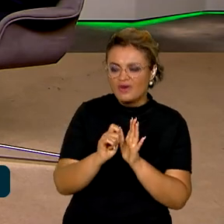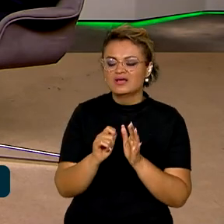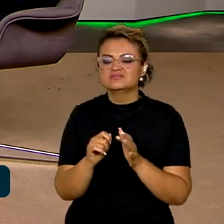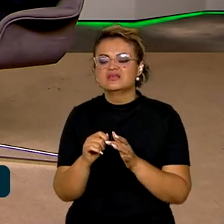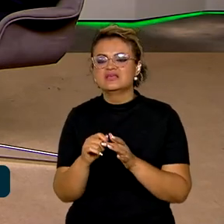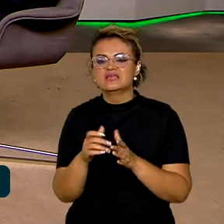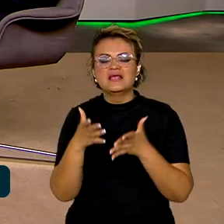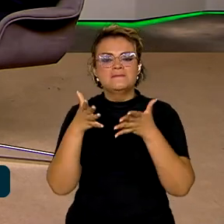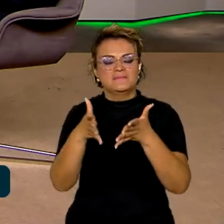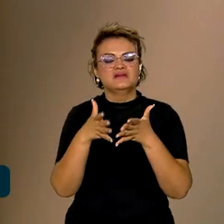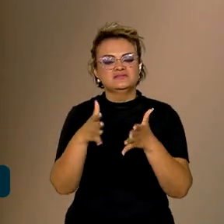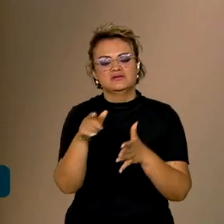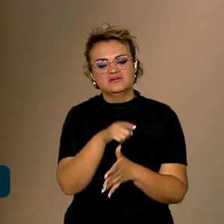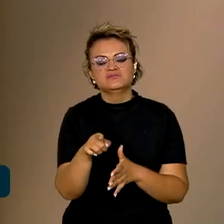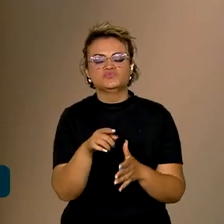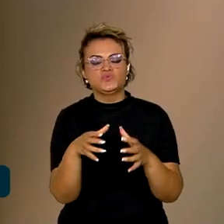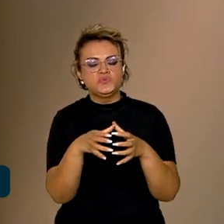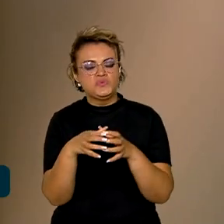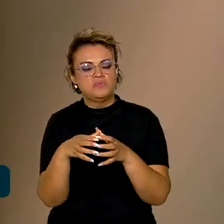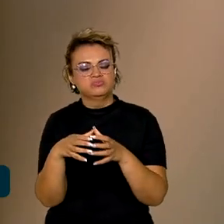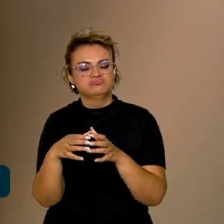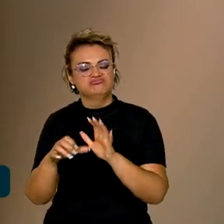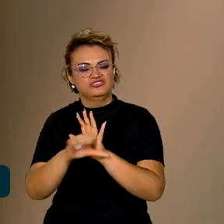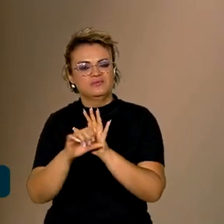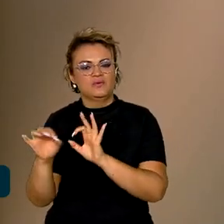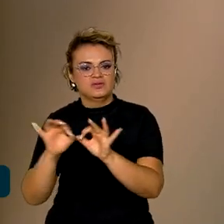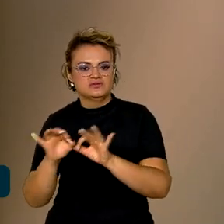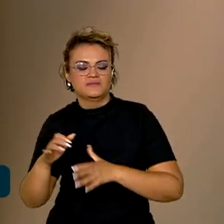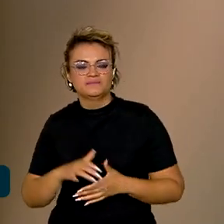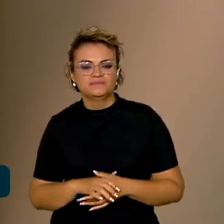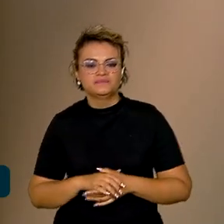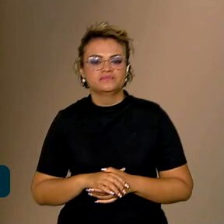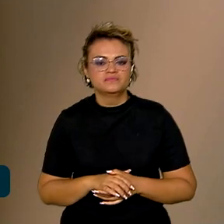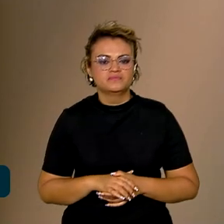prevenir o envolvimento mesmo com o crime organizado. Então, a gente está